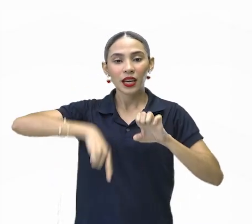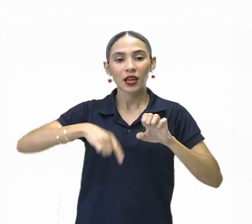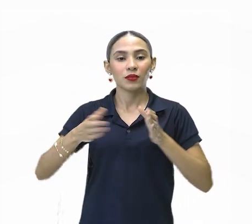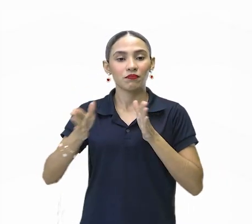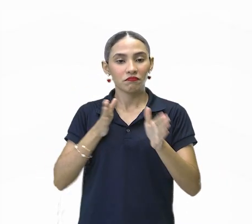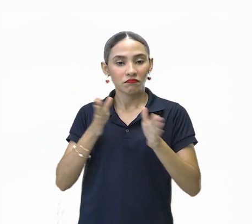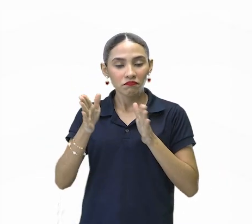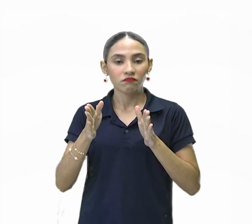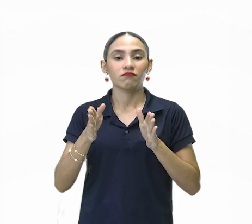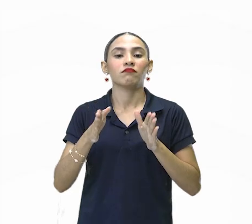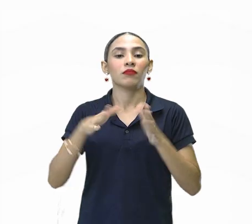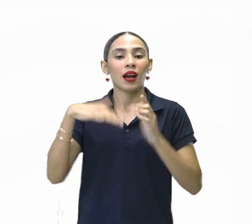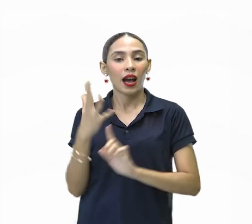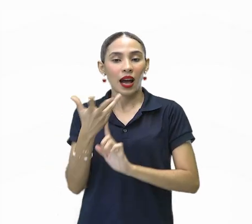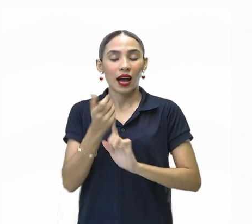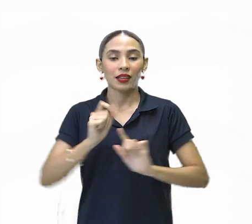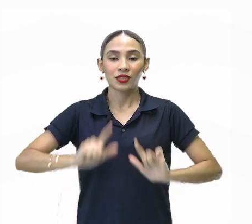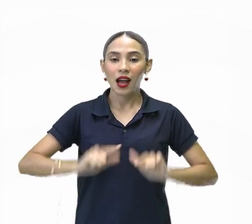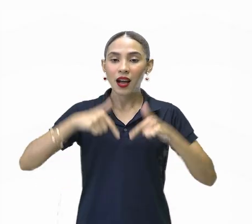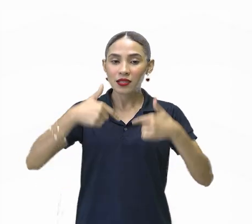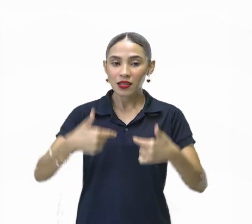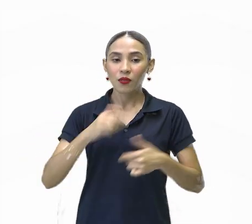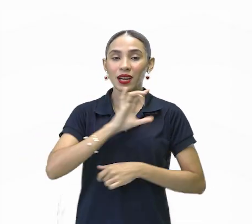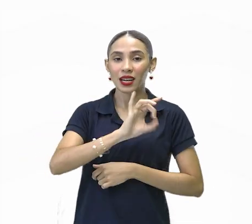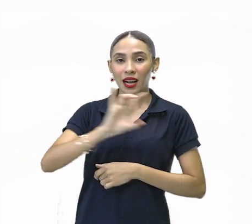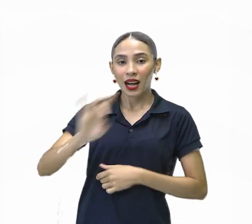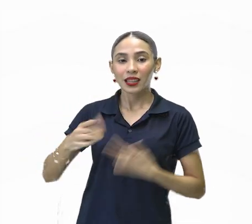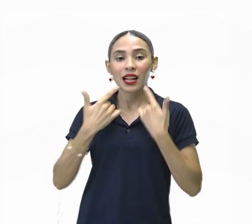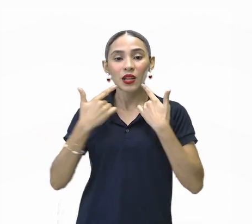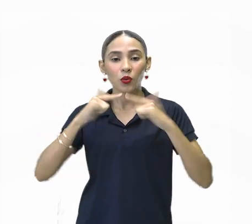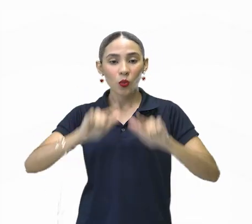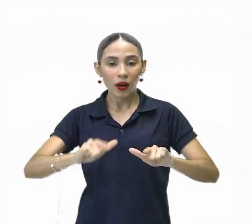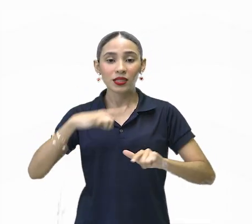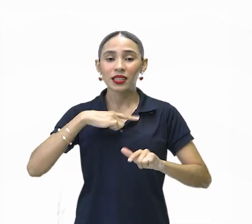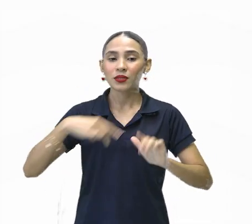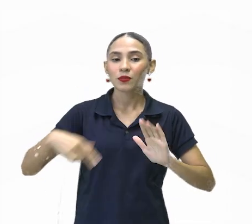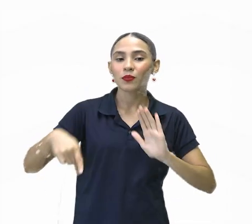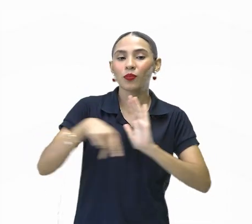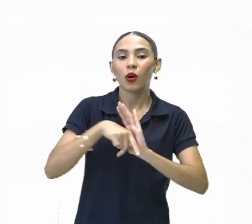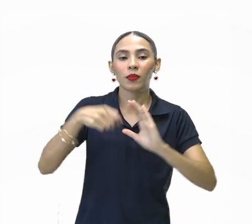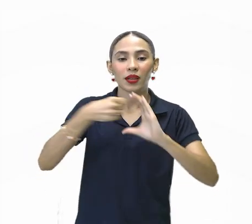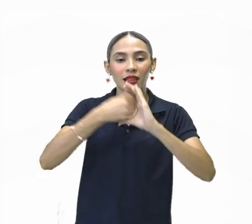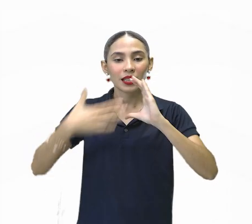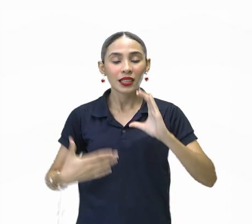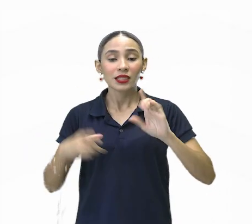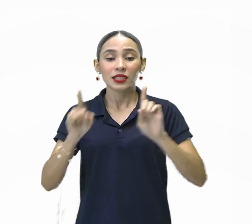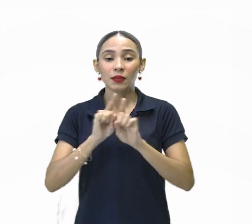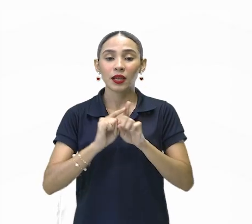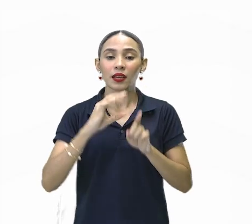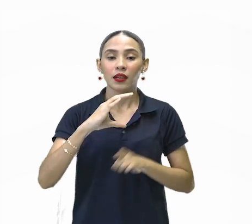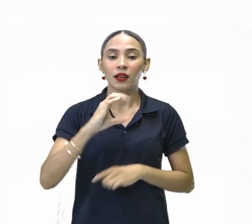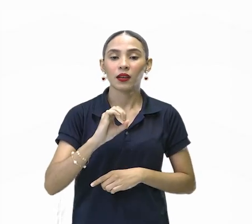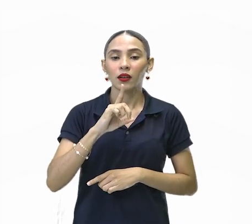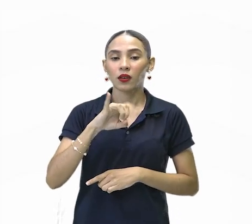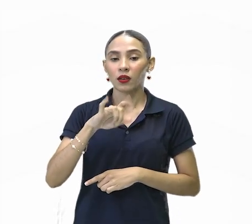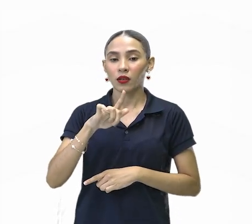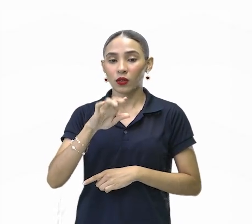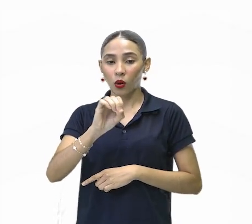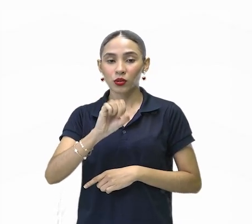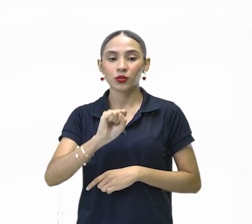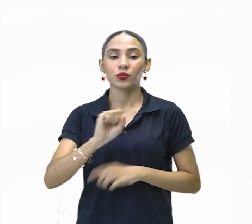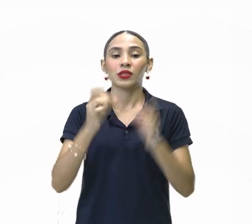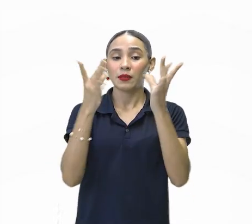pelos quais a arte se manifesta. Cada linguagem possui seus próprios elementos e códigos específicos